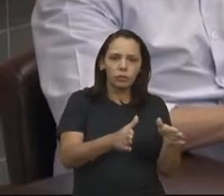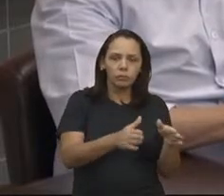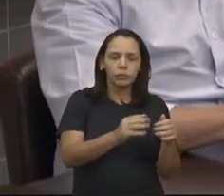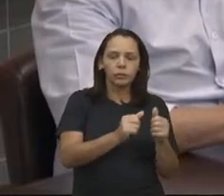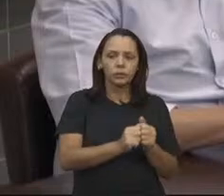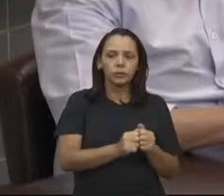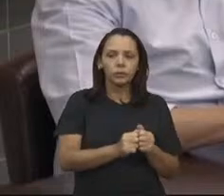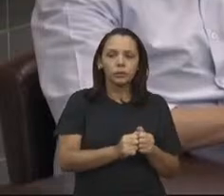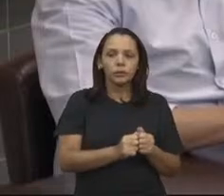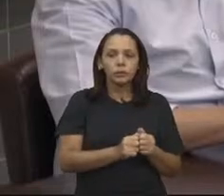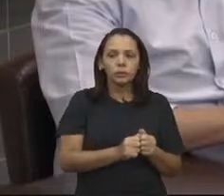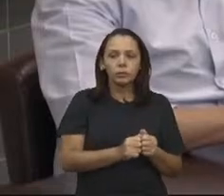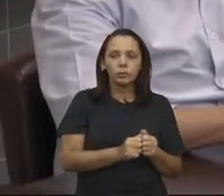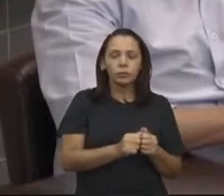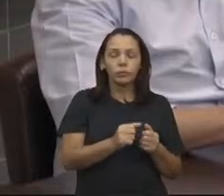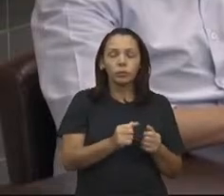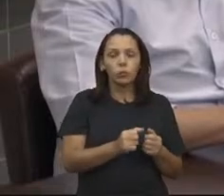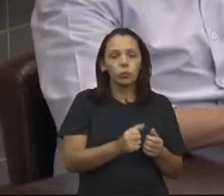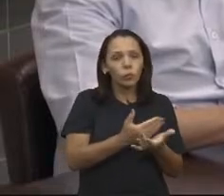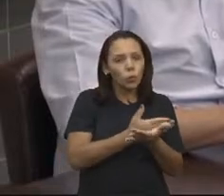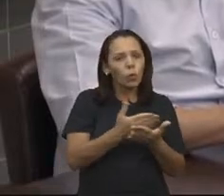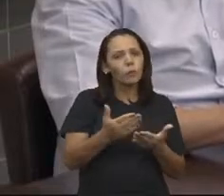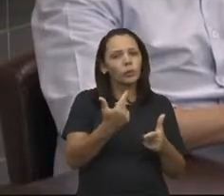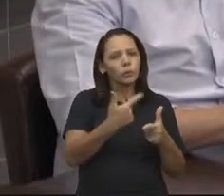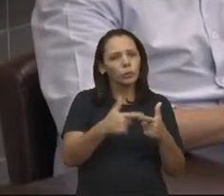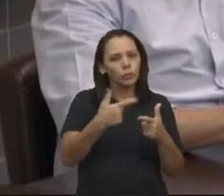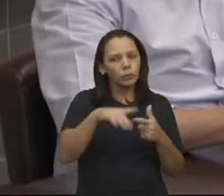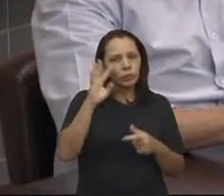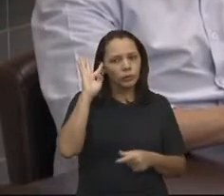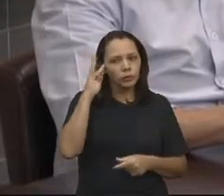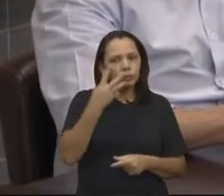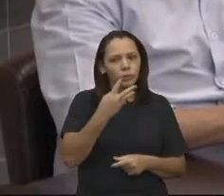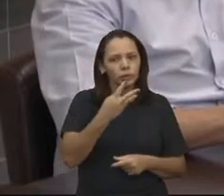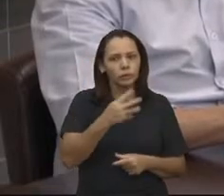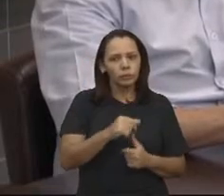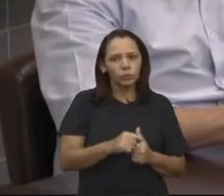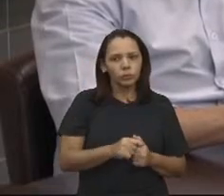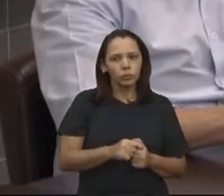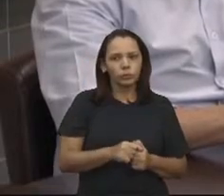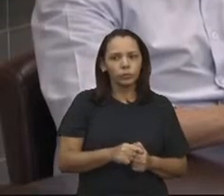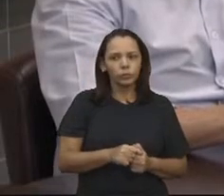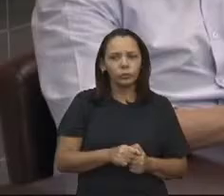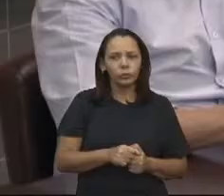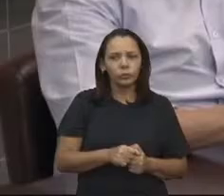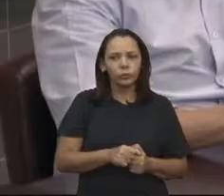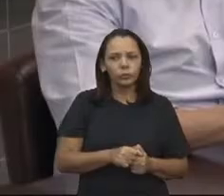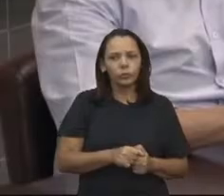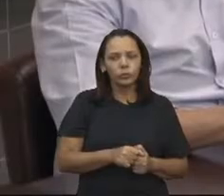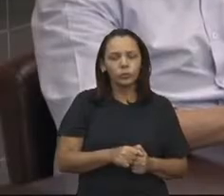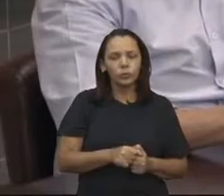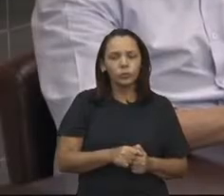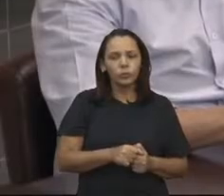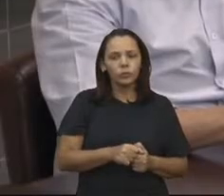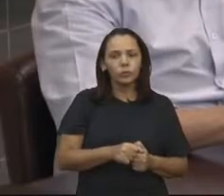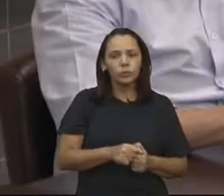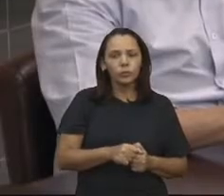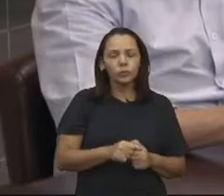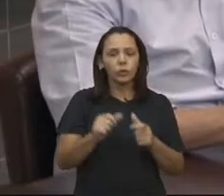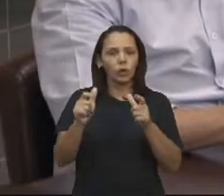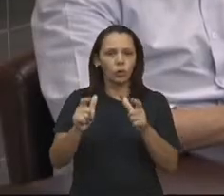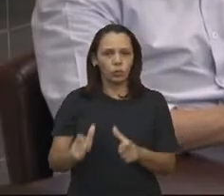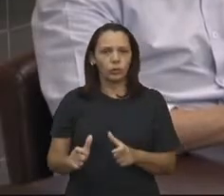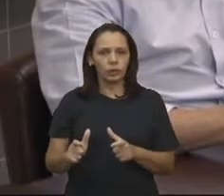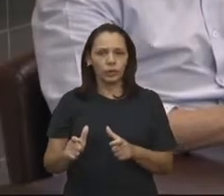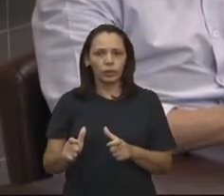princípio, tá? Para a gente solucionar esse problema da entrega do material lá no aterro. Referente ao terreno